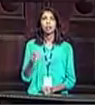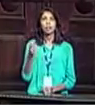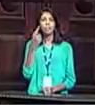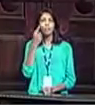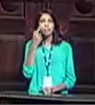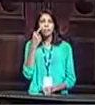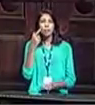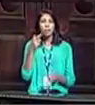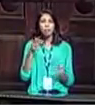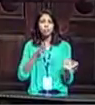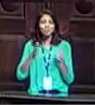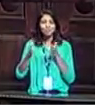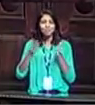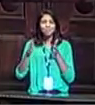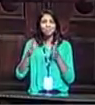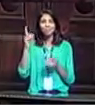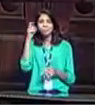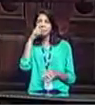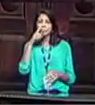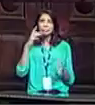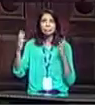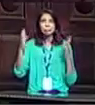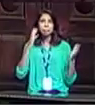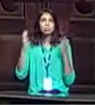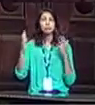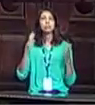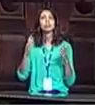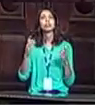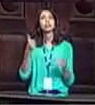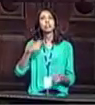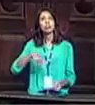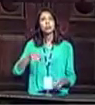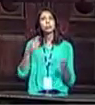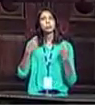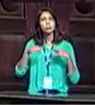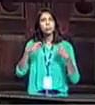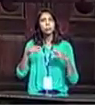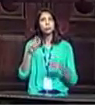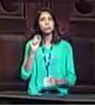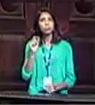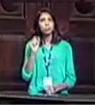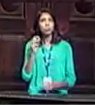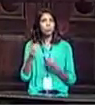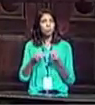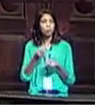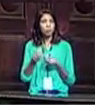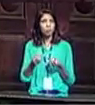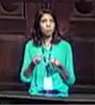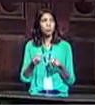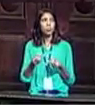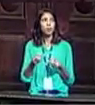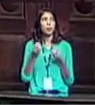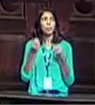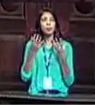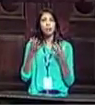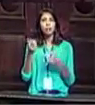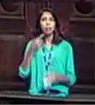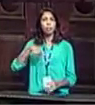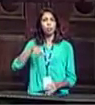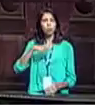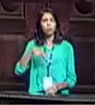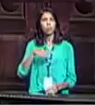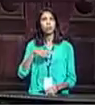mais conturbada, convém que possamos nos debruçar sobre isso, para que a nossa